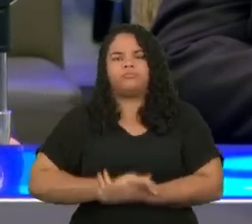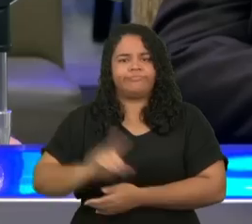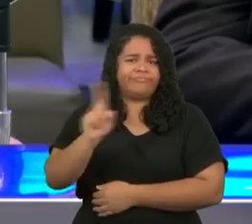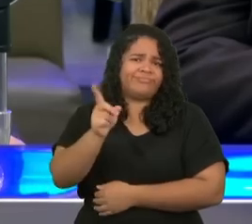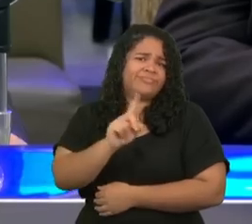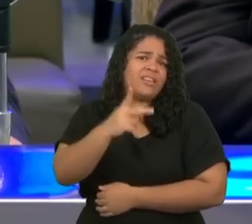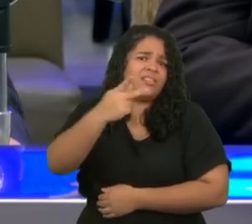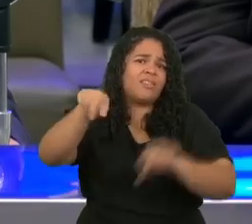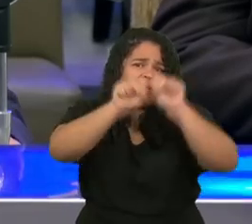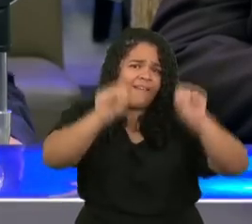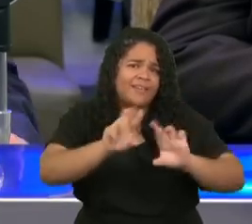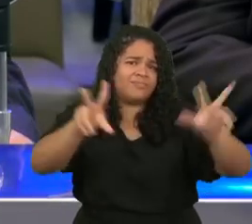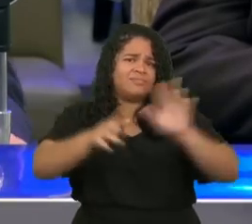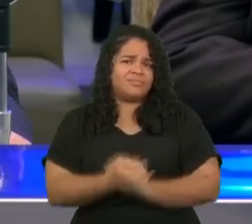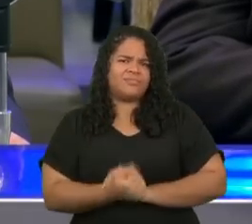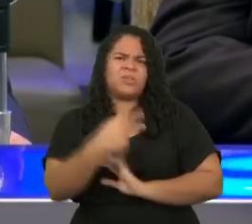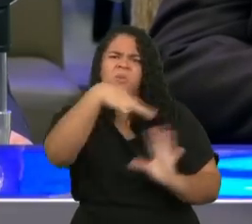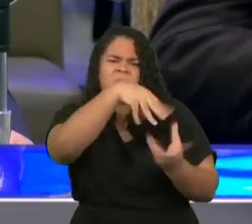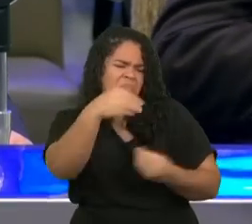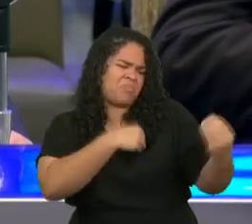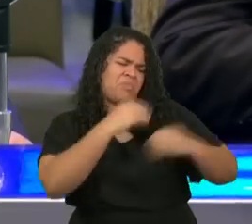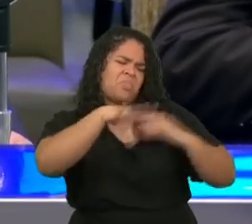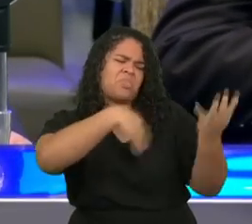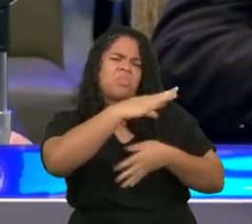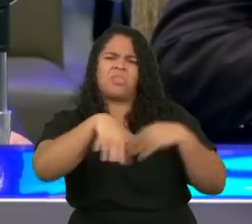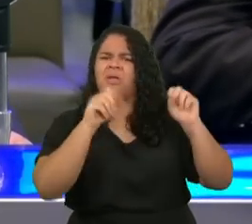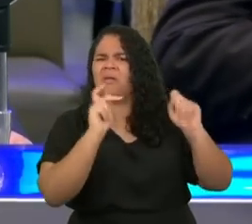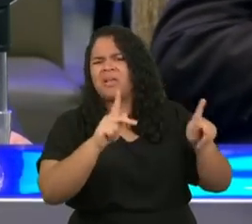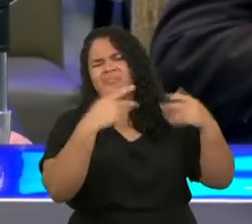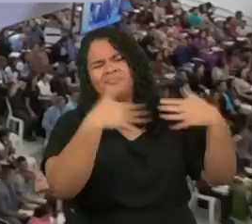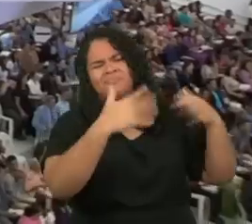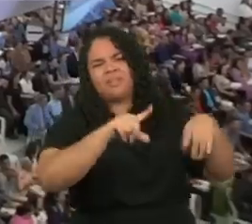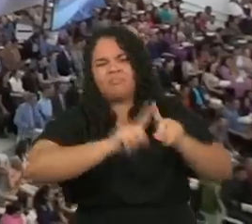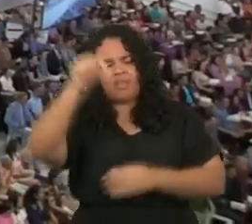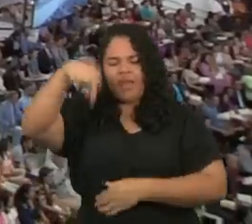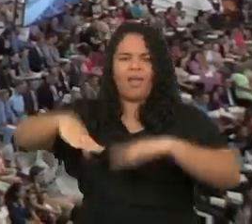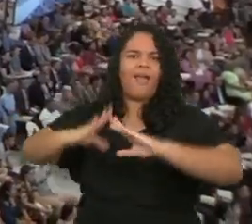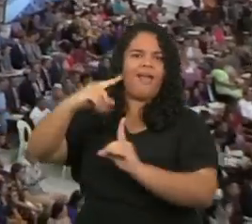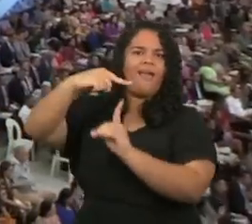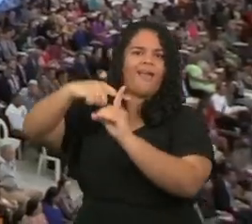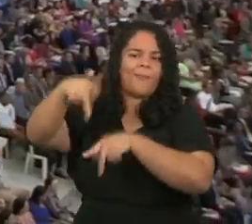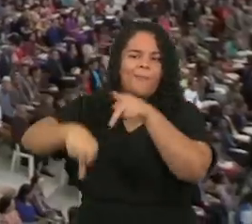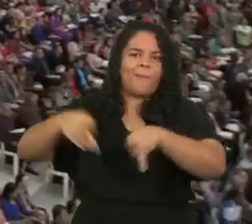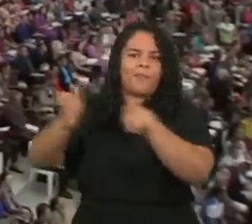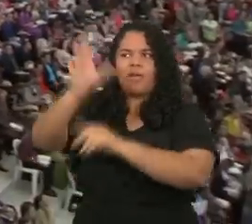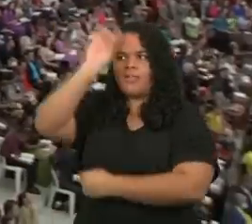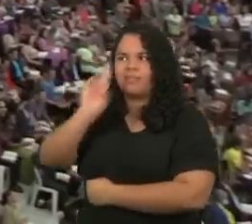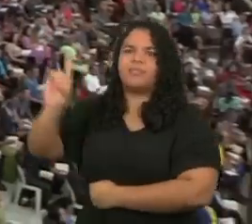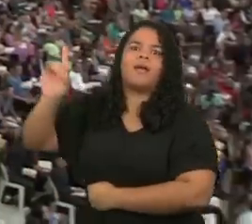por lá é não tem problema mas aqui é o povo de Deus é o povo santo que caminha para o